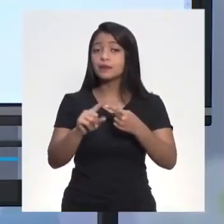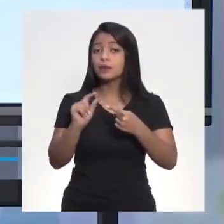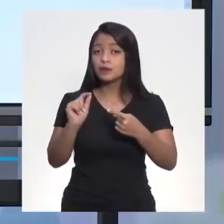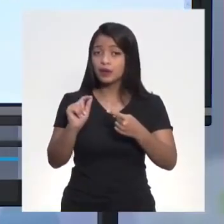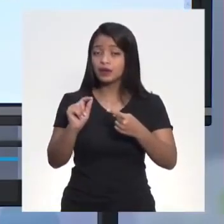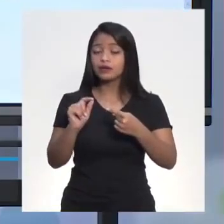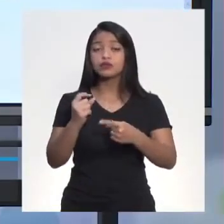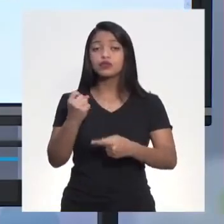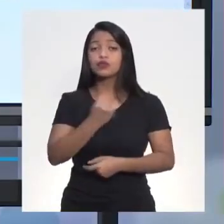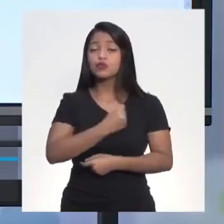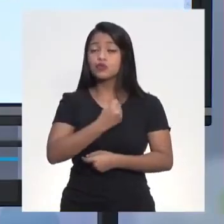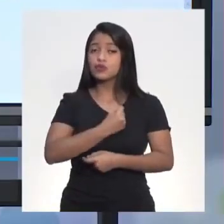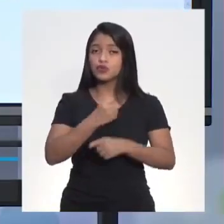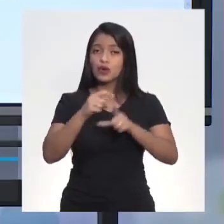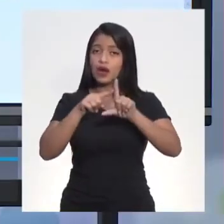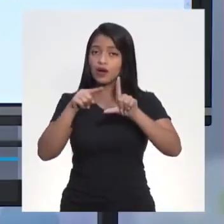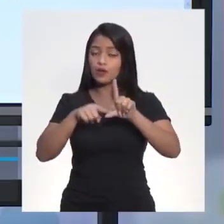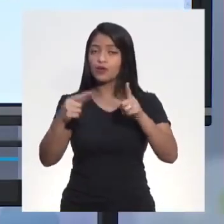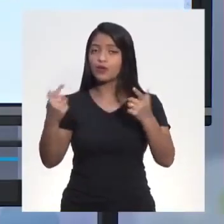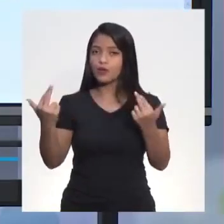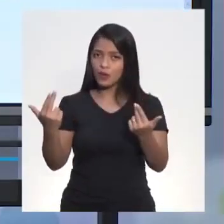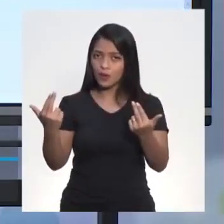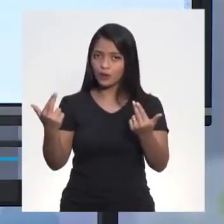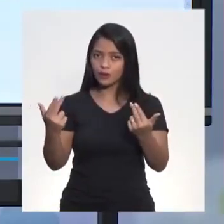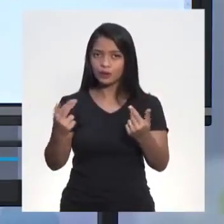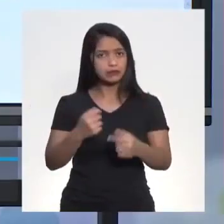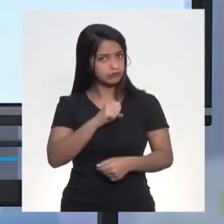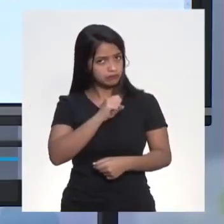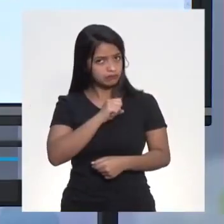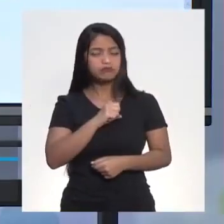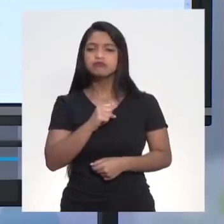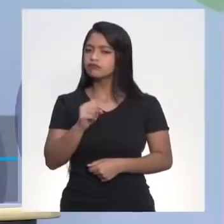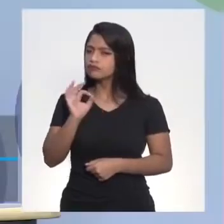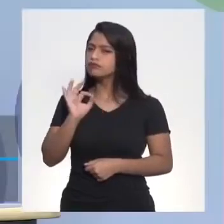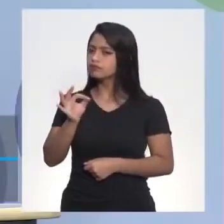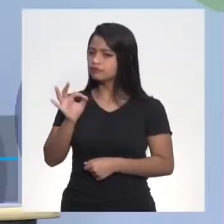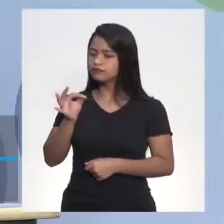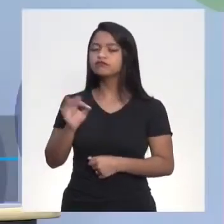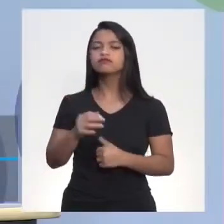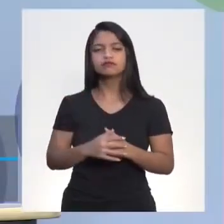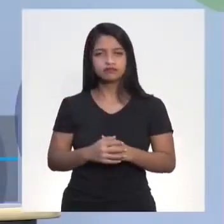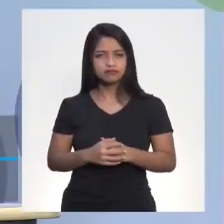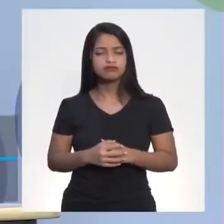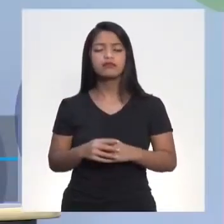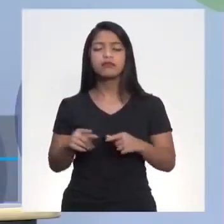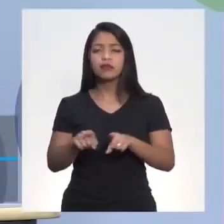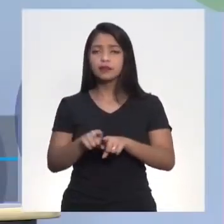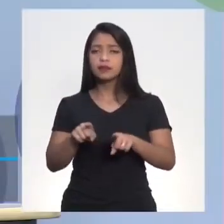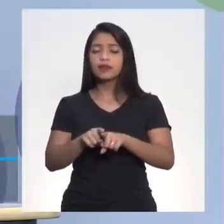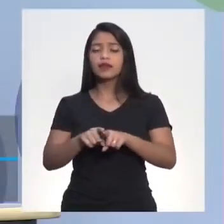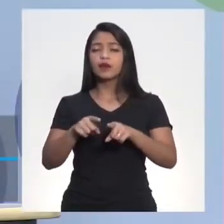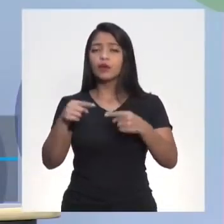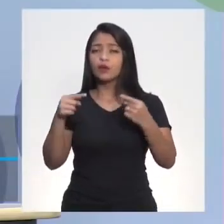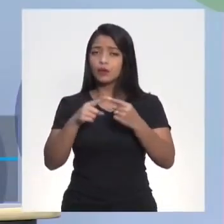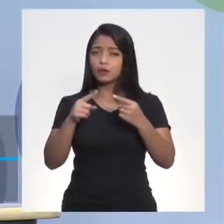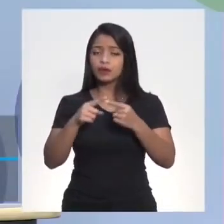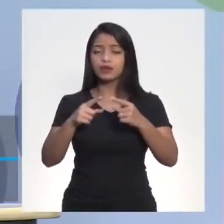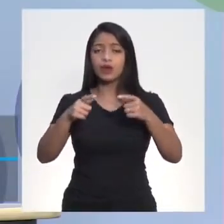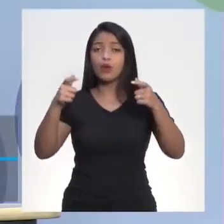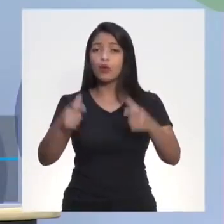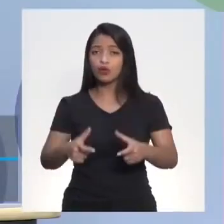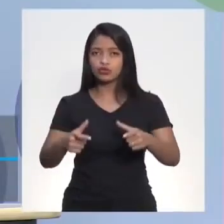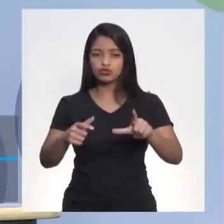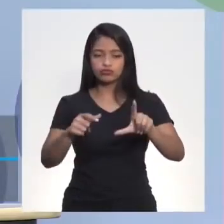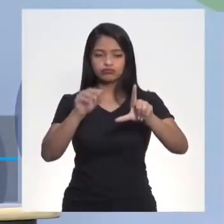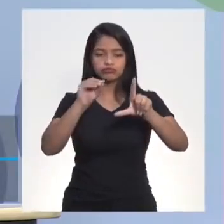o valor congruente semelhante a ele, né, Ale? Exatamente, em relação às suas posições. Então, pensar